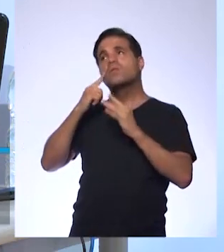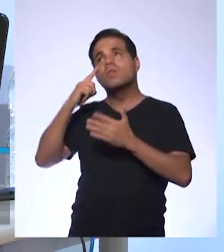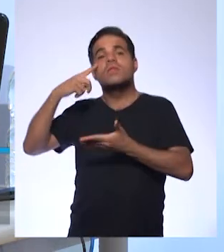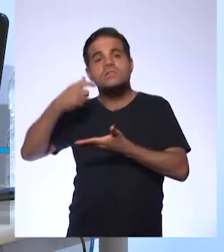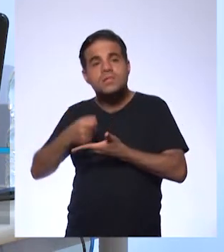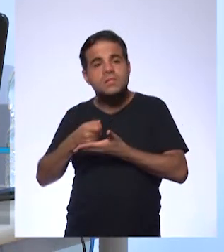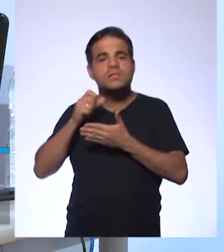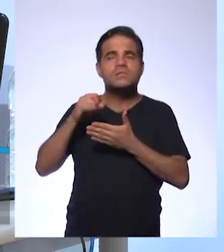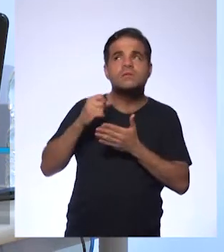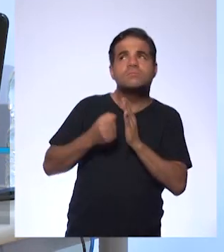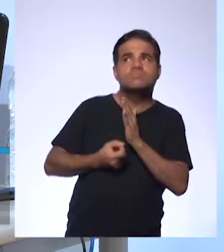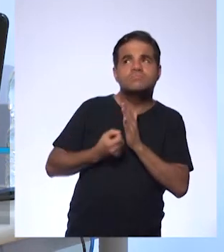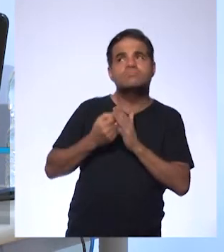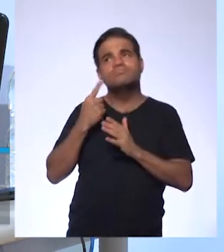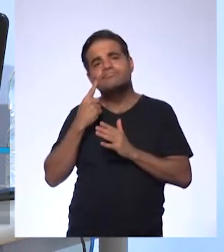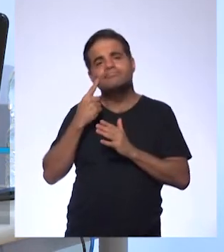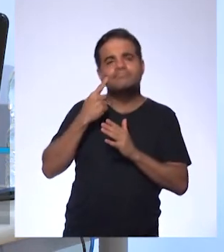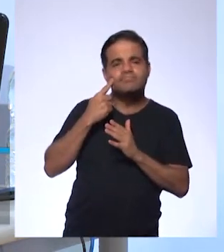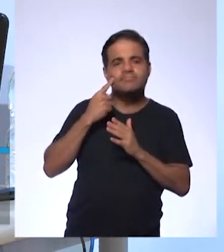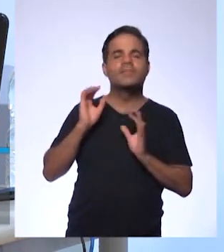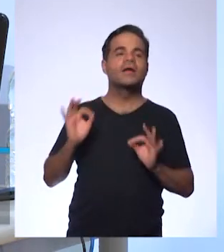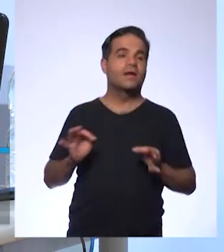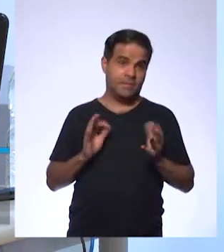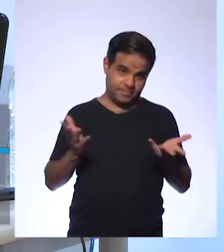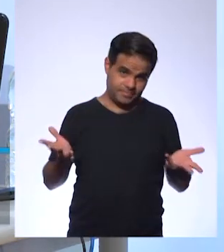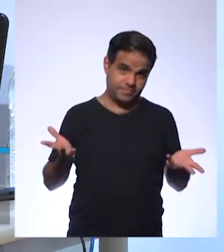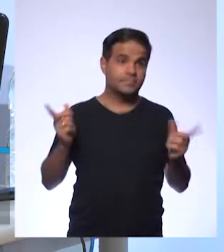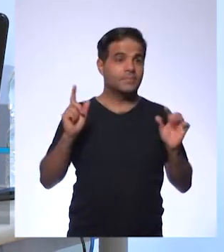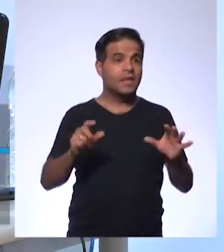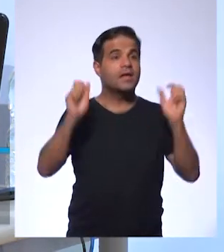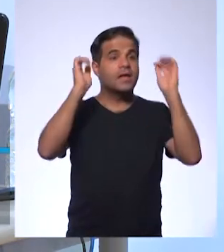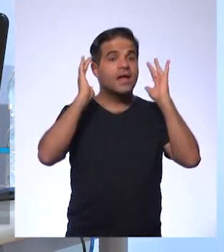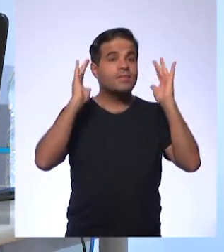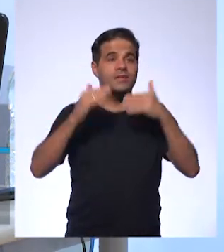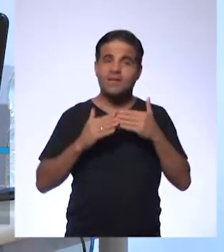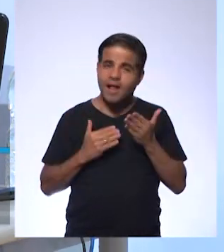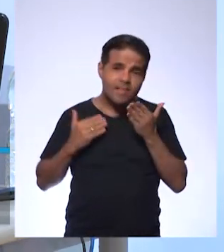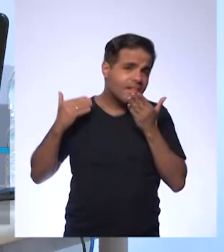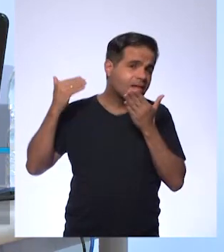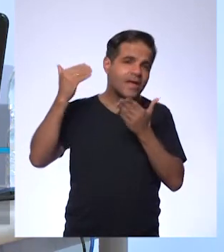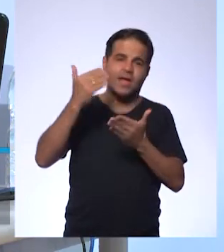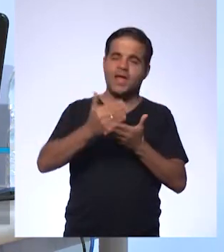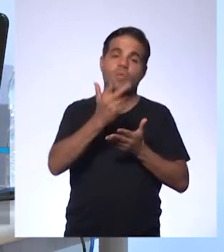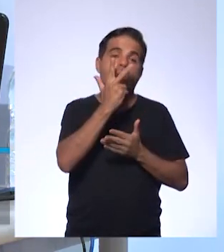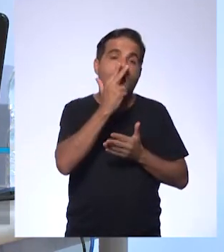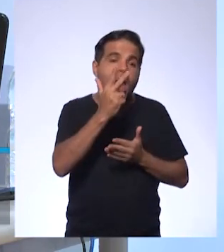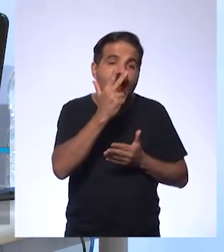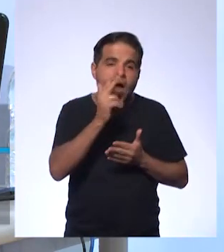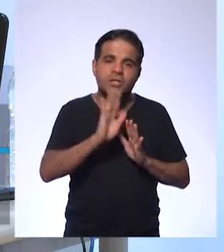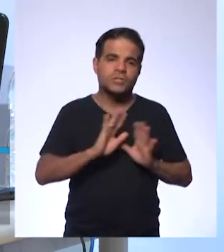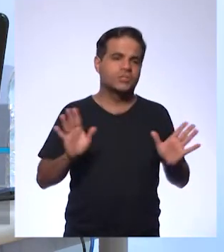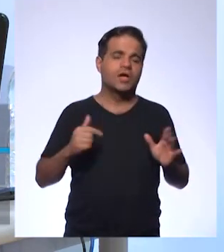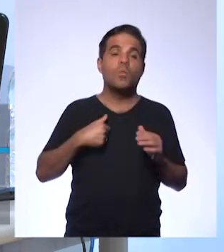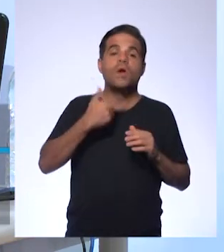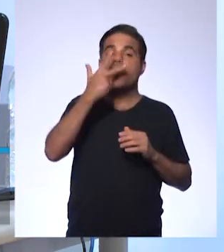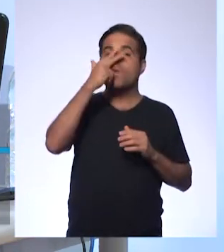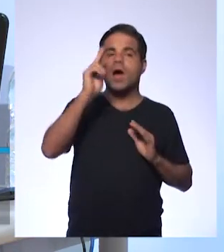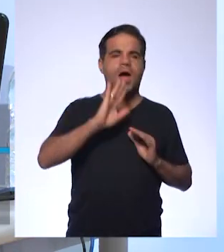criando hipóteses. Sim. Aham. Então, gente, reflexão vai além do achismo, além do que só eu